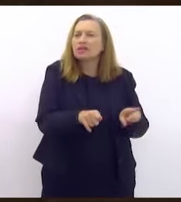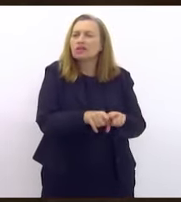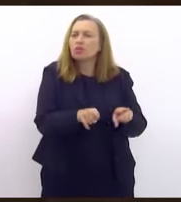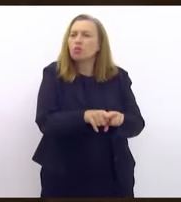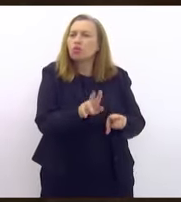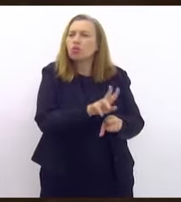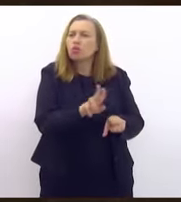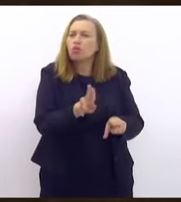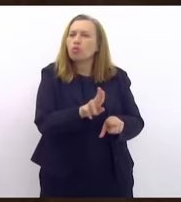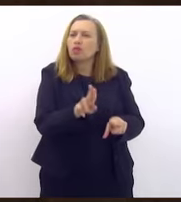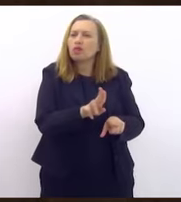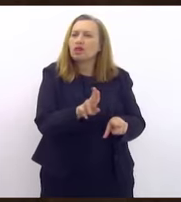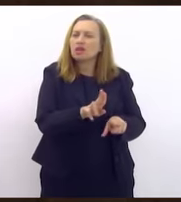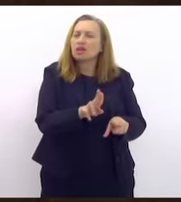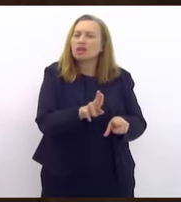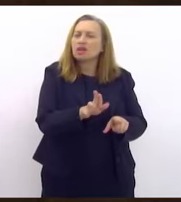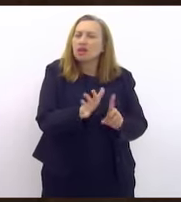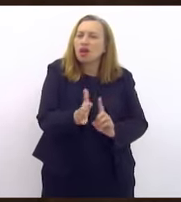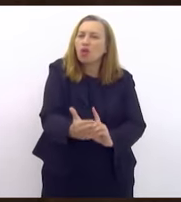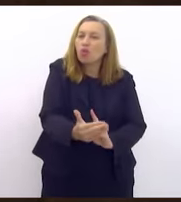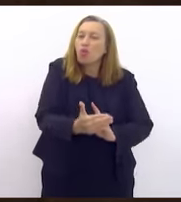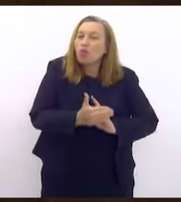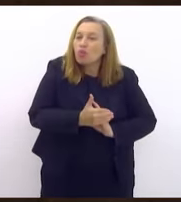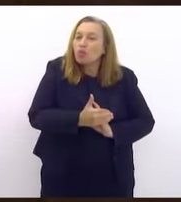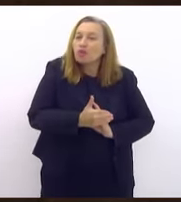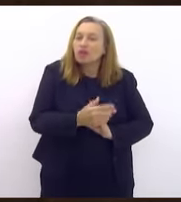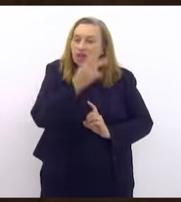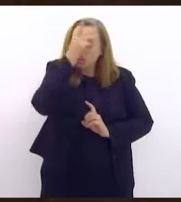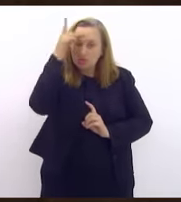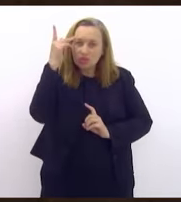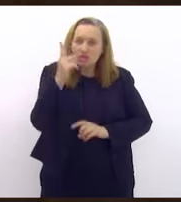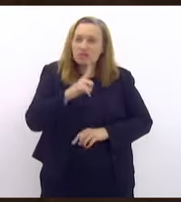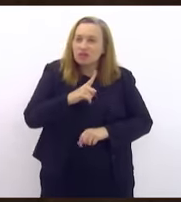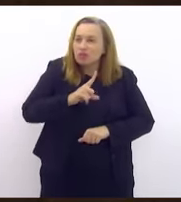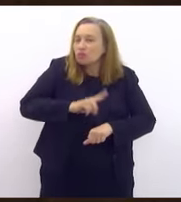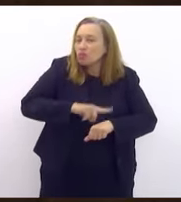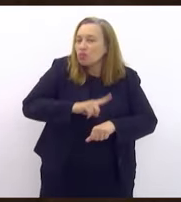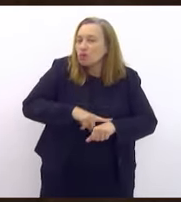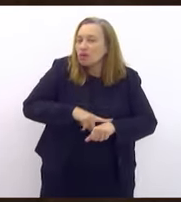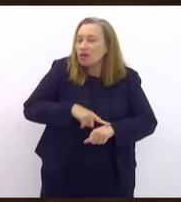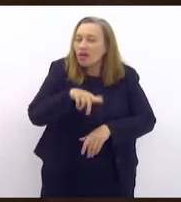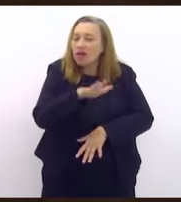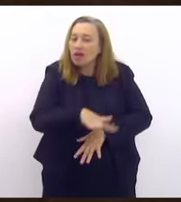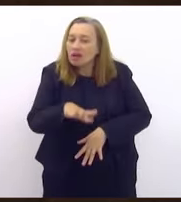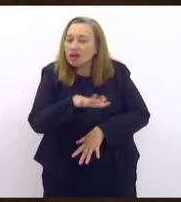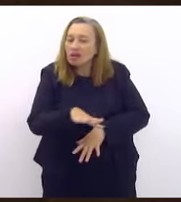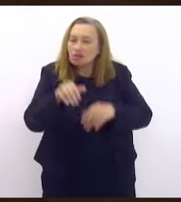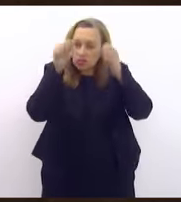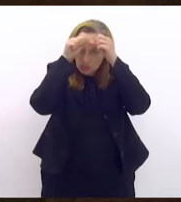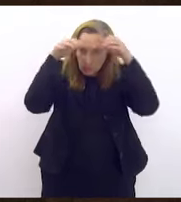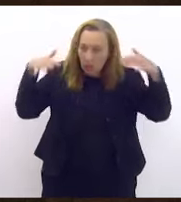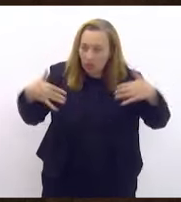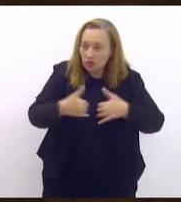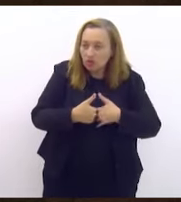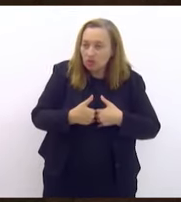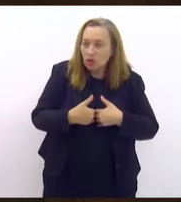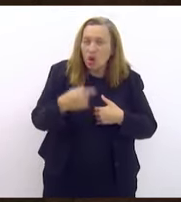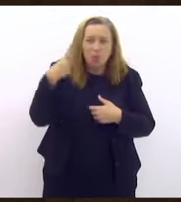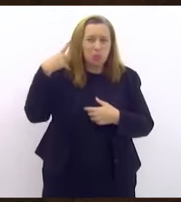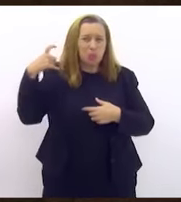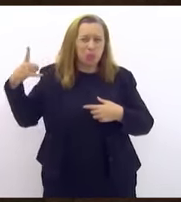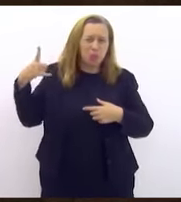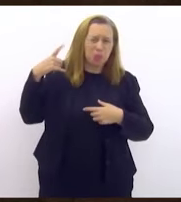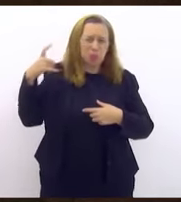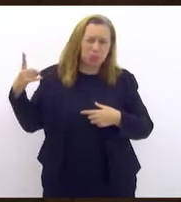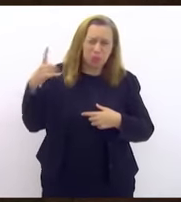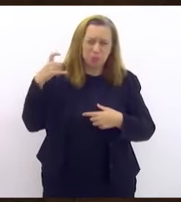ali de acolhimento, para que as pessoas, em algum momento, a criança com autismo pode, por conta do barulho, por conta dos sons, por